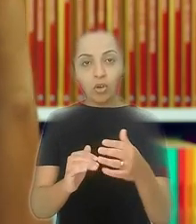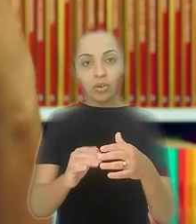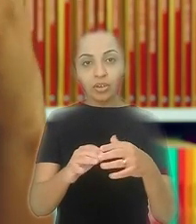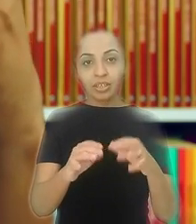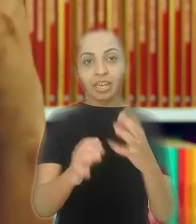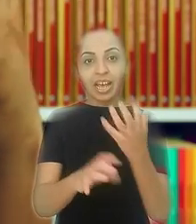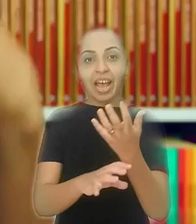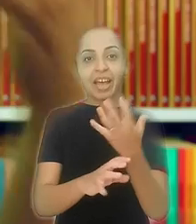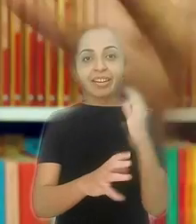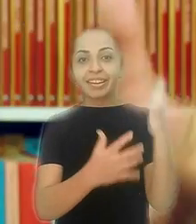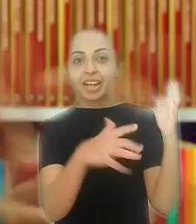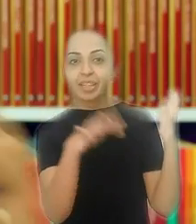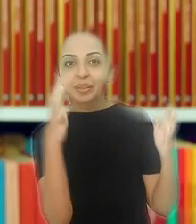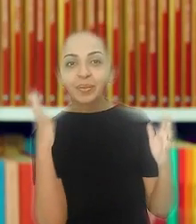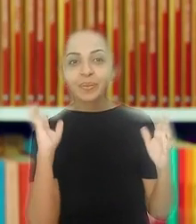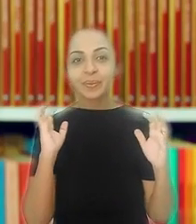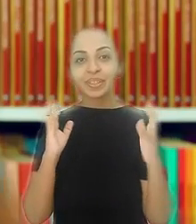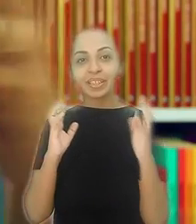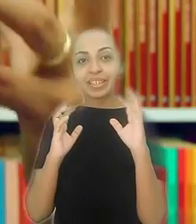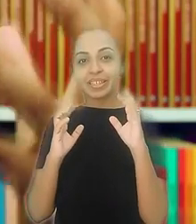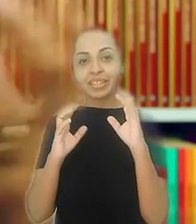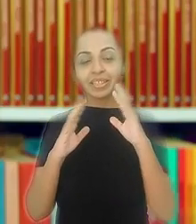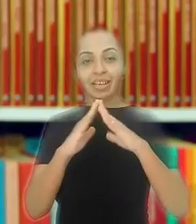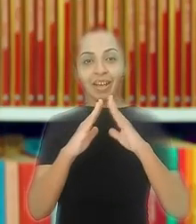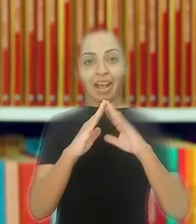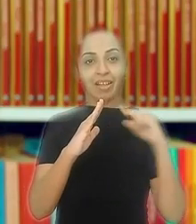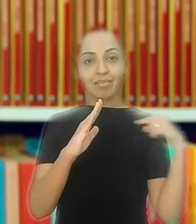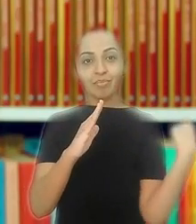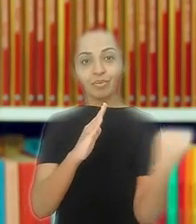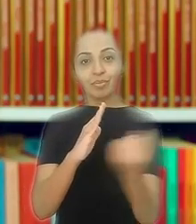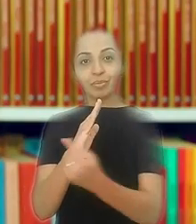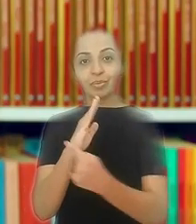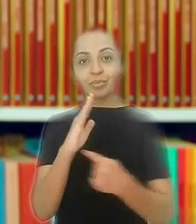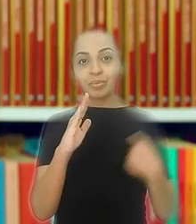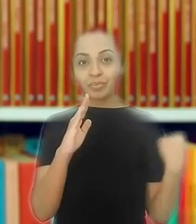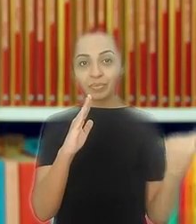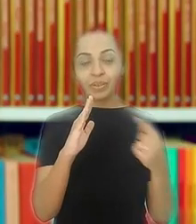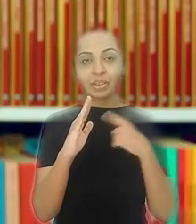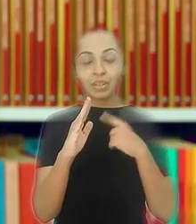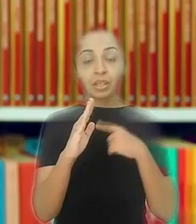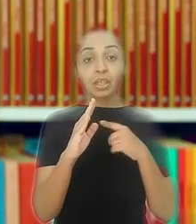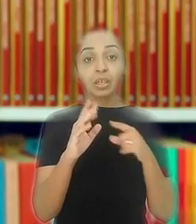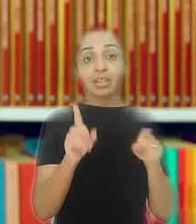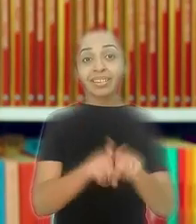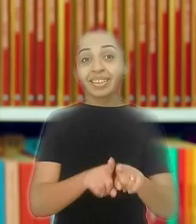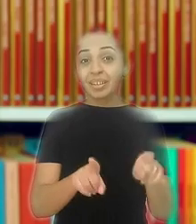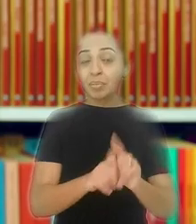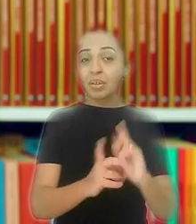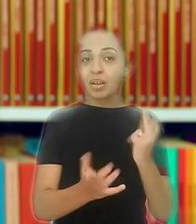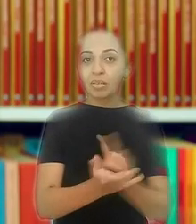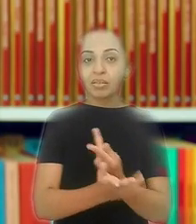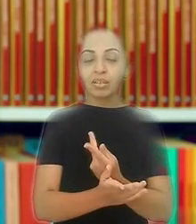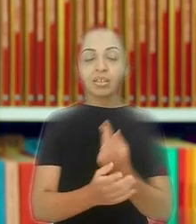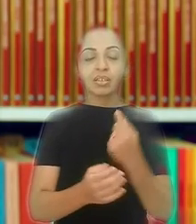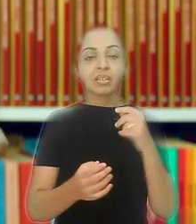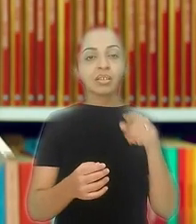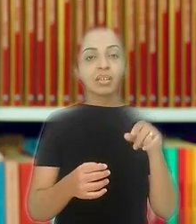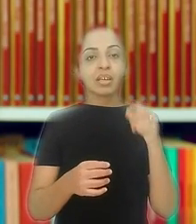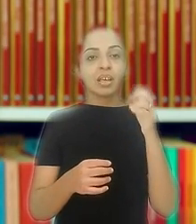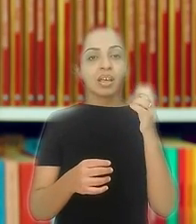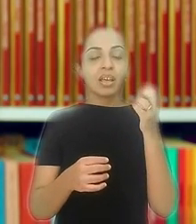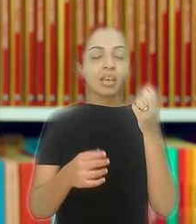da ao redor da casa e o afloramento da moça sexualmente também